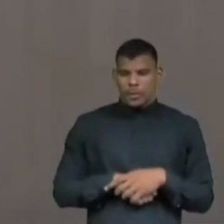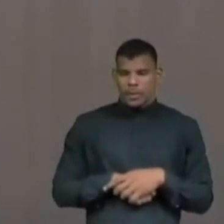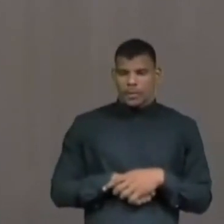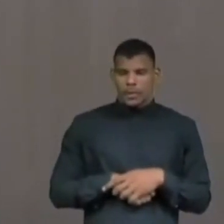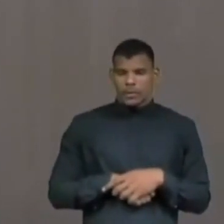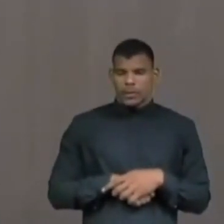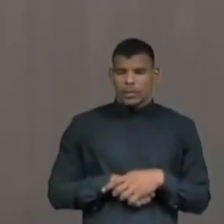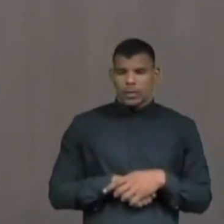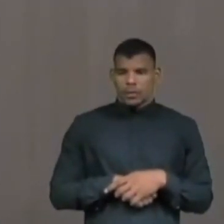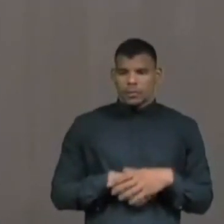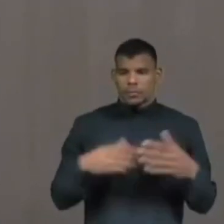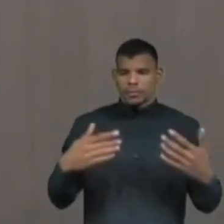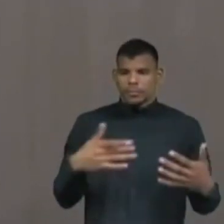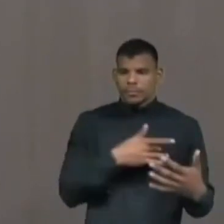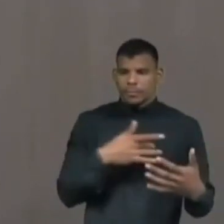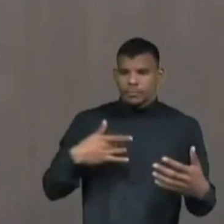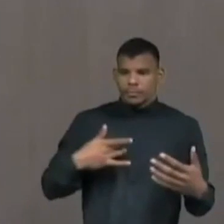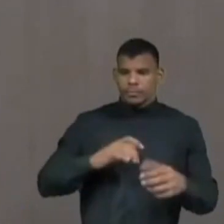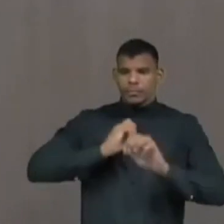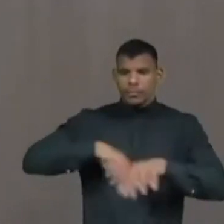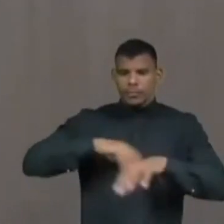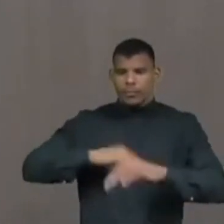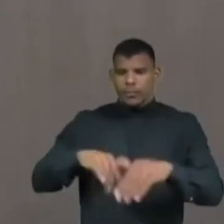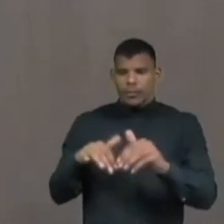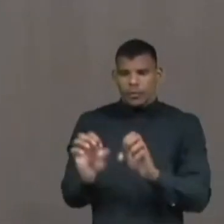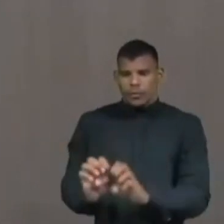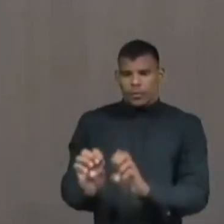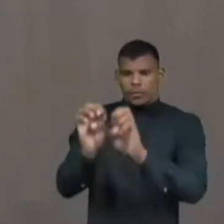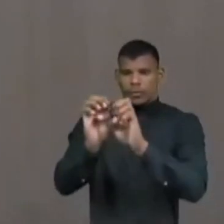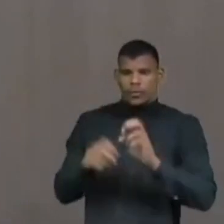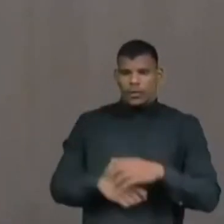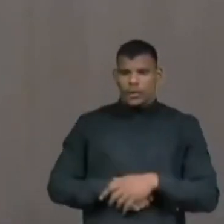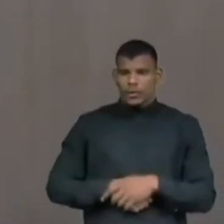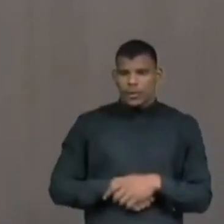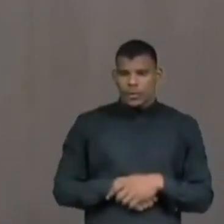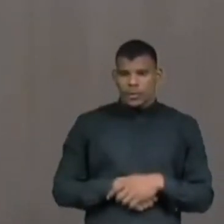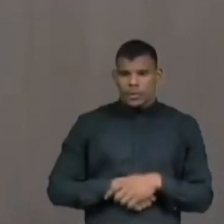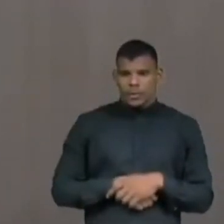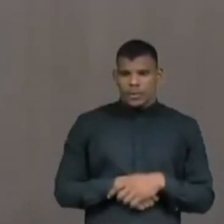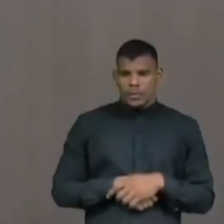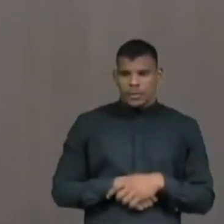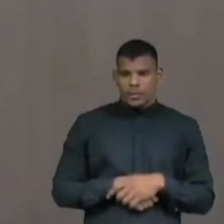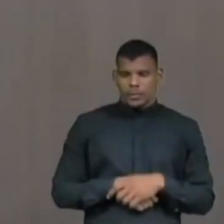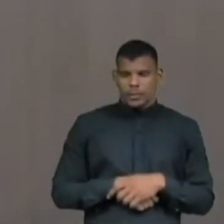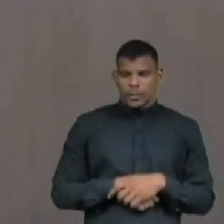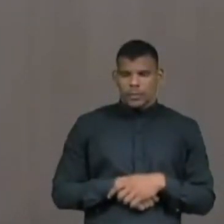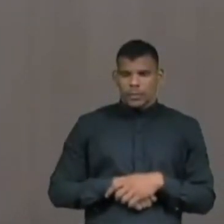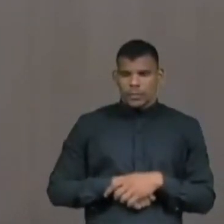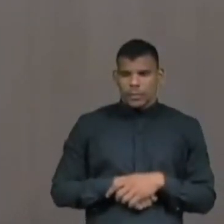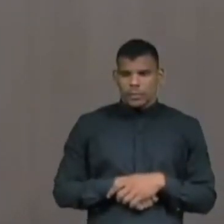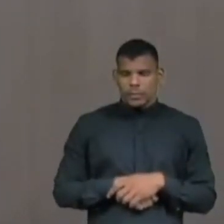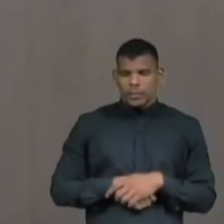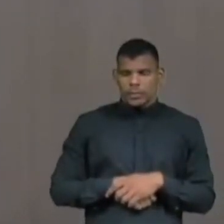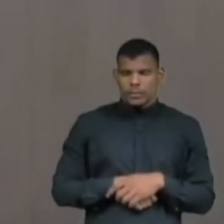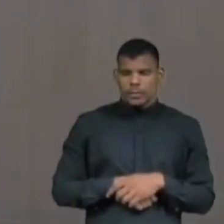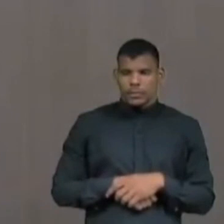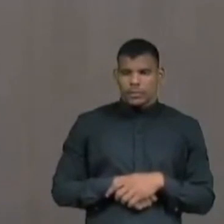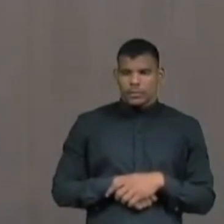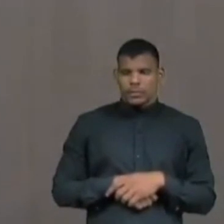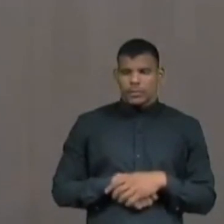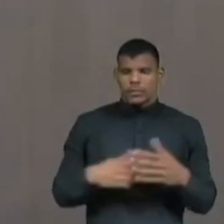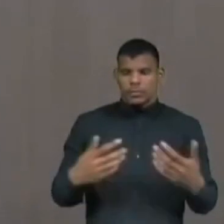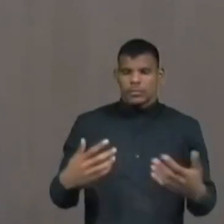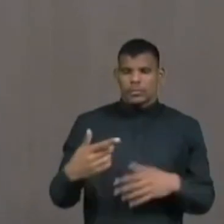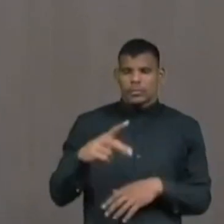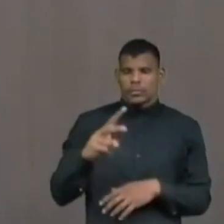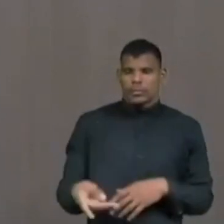deixando de investir em saúde, educação e infraestrutura, 1,1 bilhão de reais, e a estimativa de perda para esse ano é